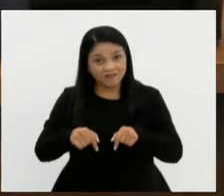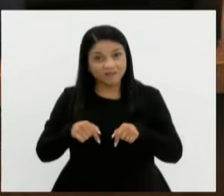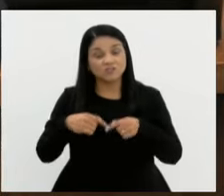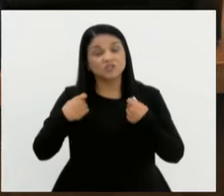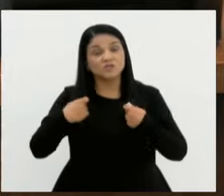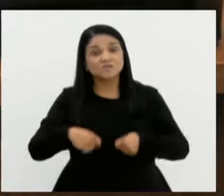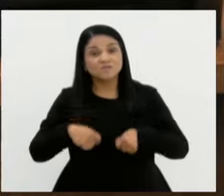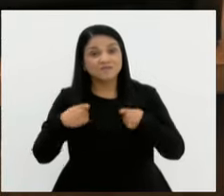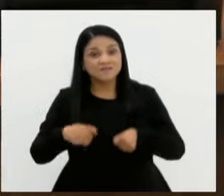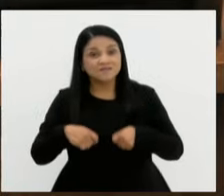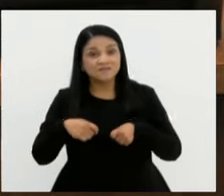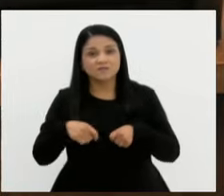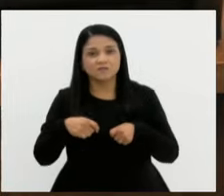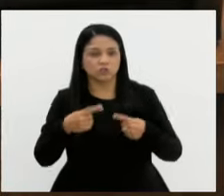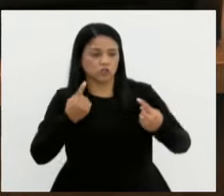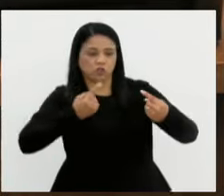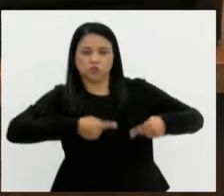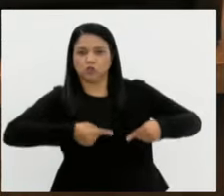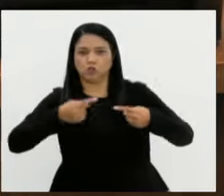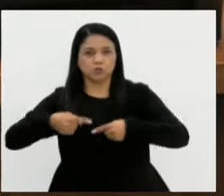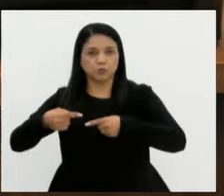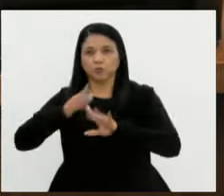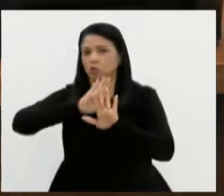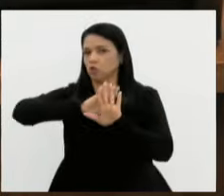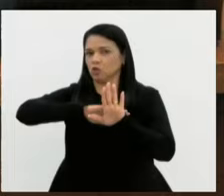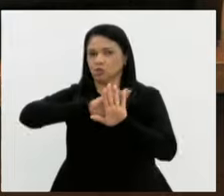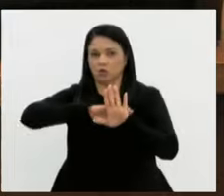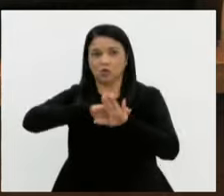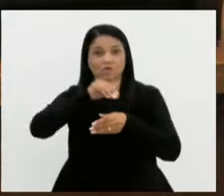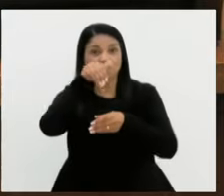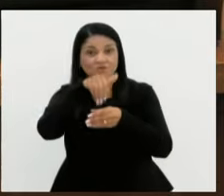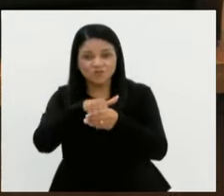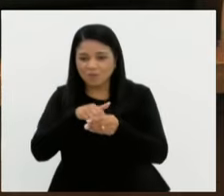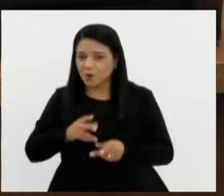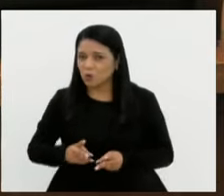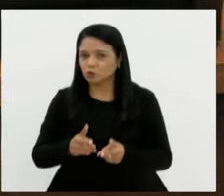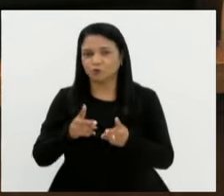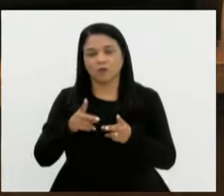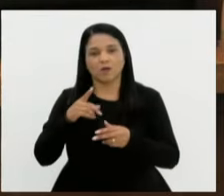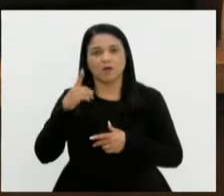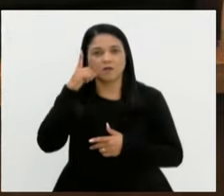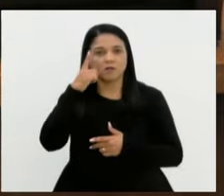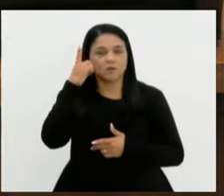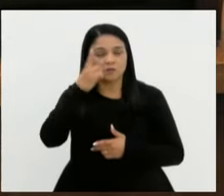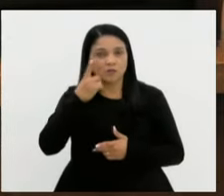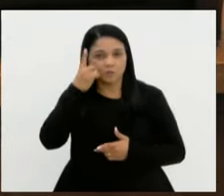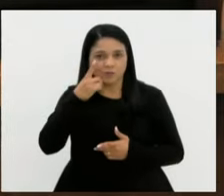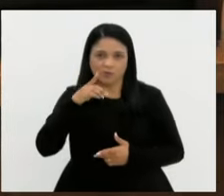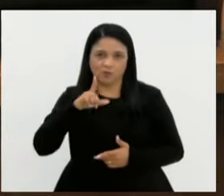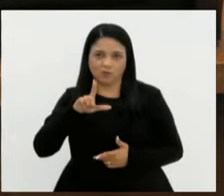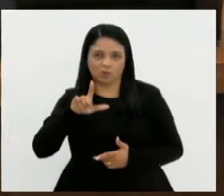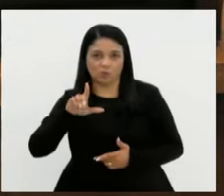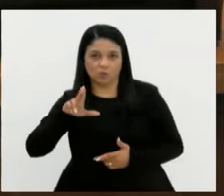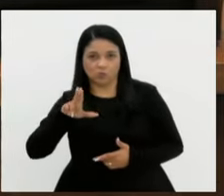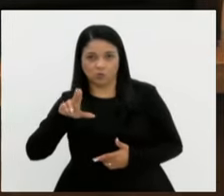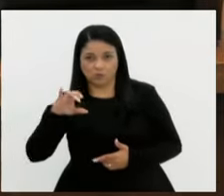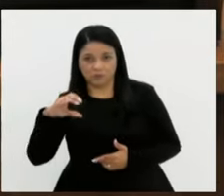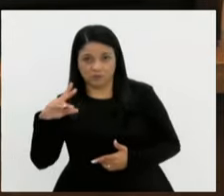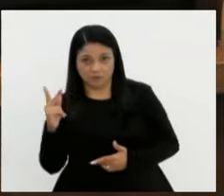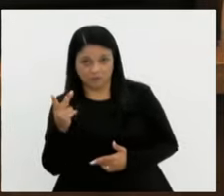uma disputa ideológica. Vamos votar ou não pela permanência da deputada Lucinha. Não. Nós vamos